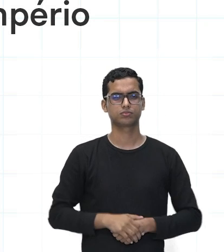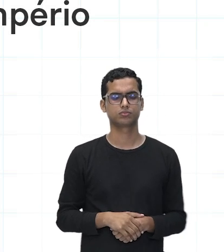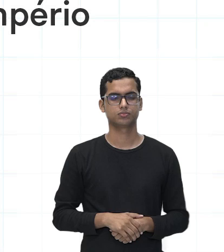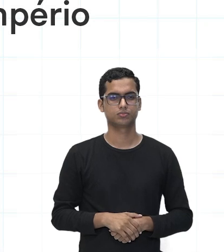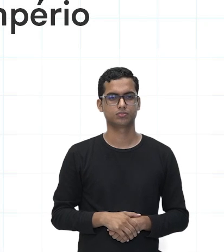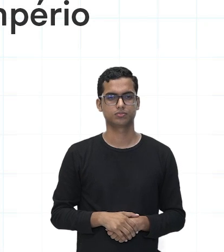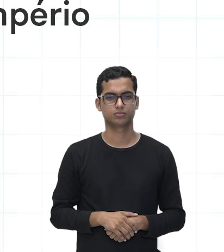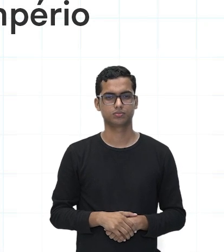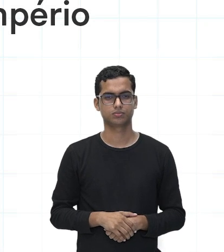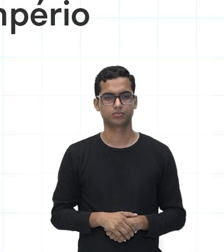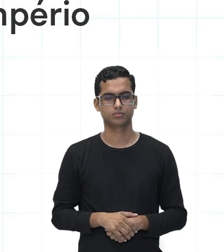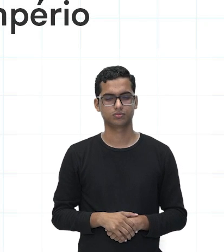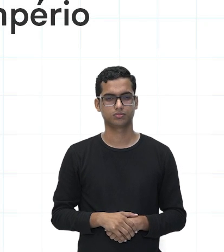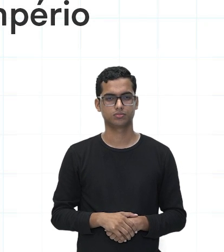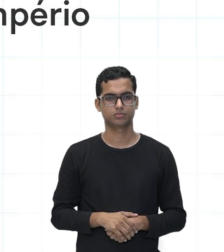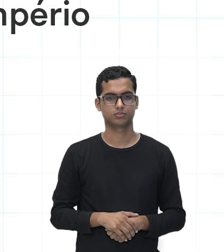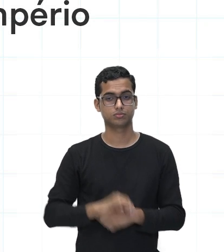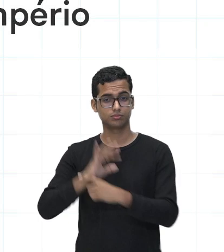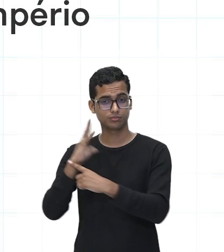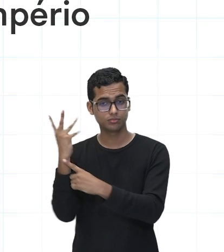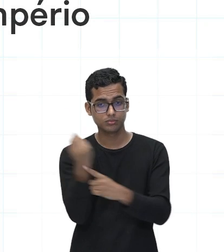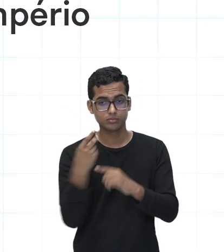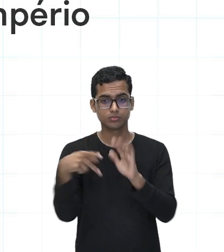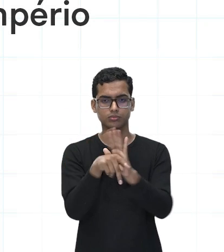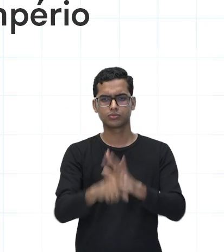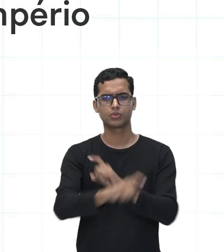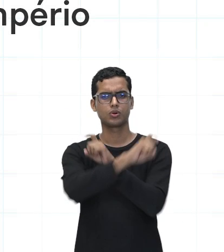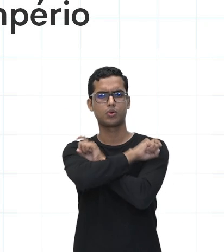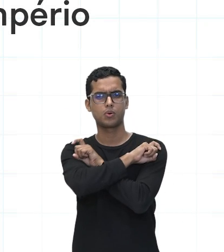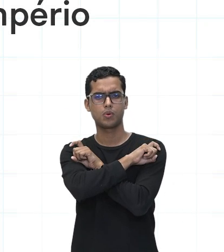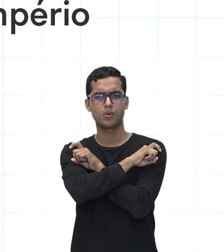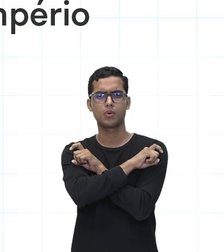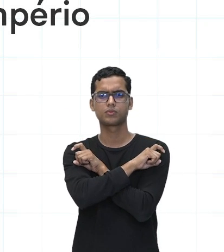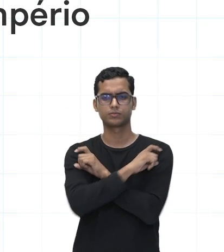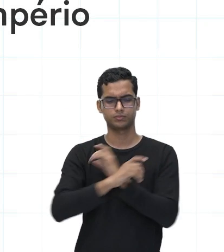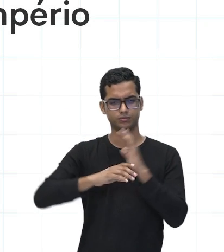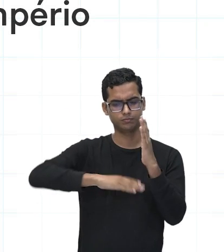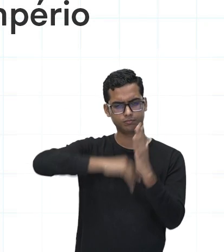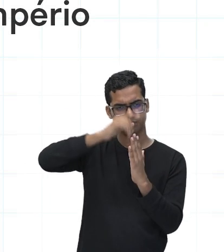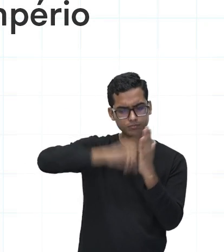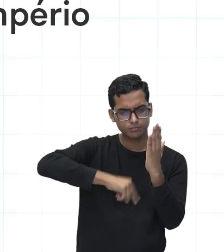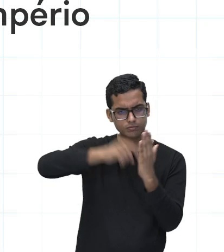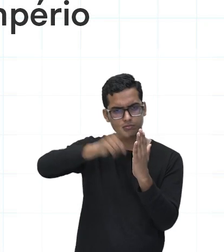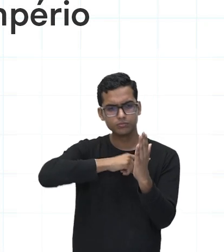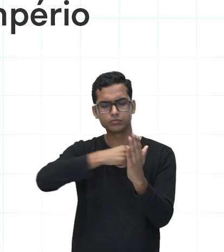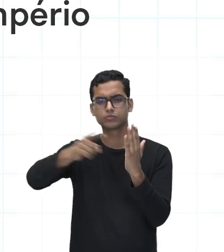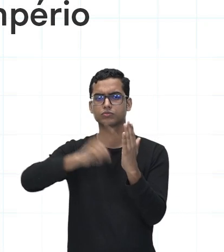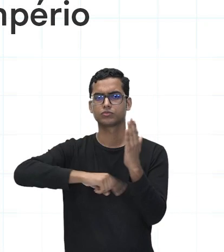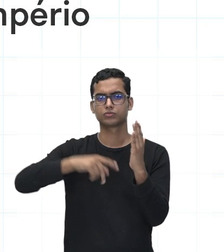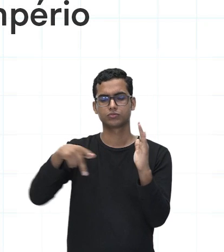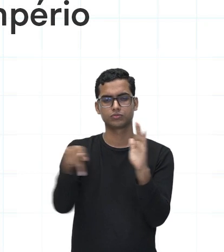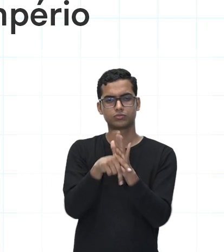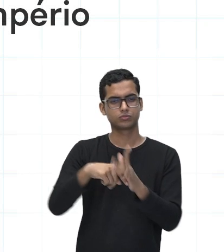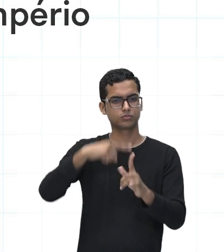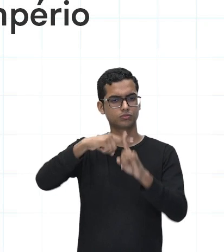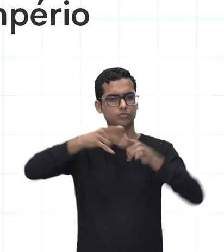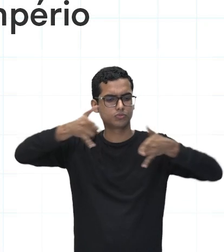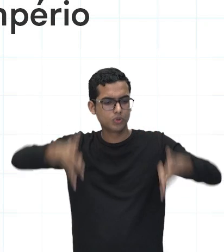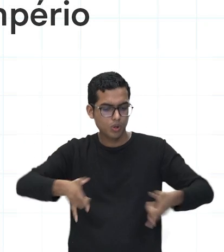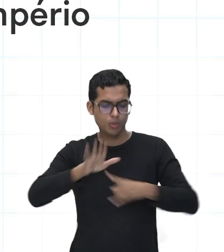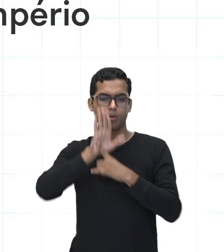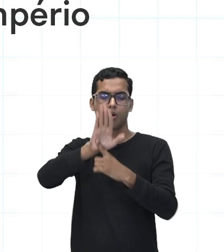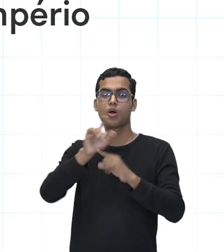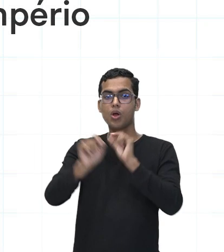arte egípcia também, que eles faziam essas pinturas nas paredes dos túmulos. Ali tinha toda a vida do